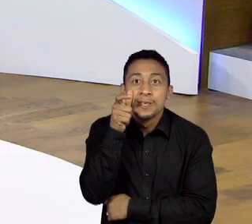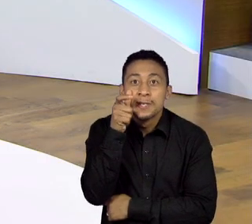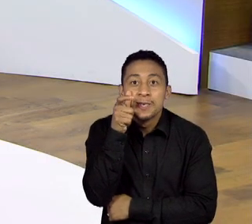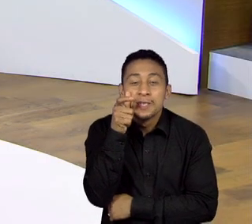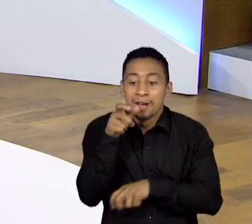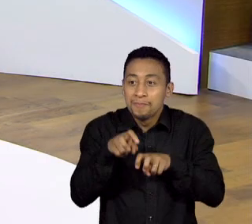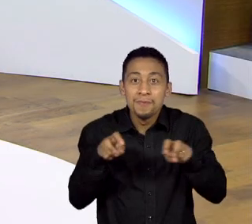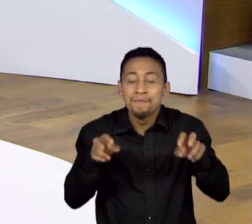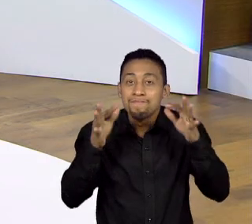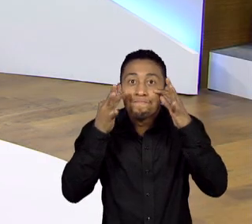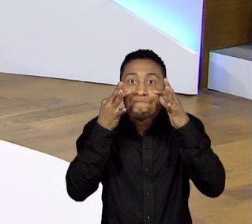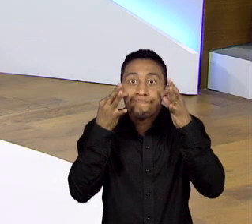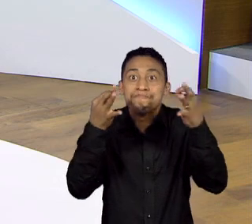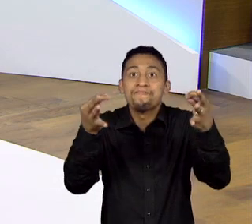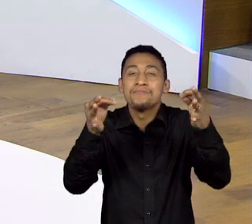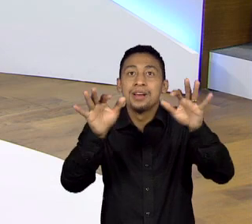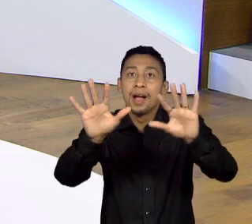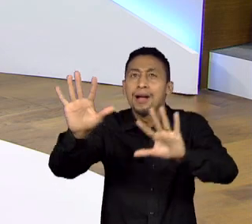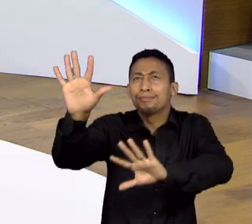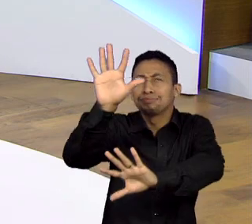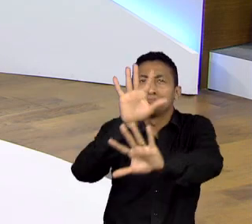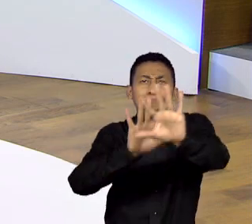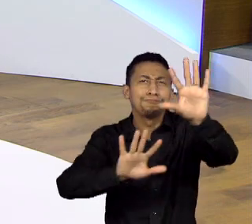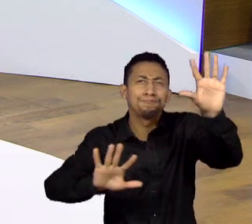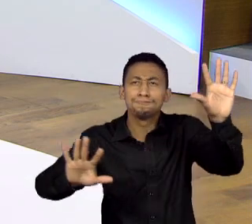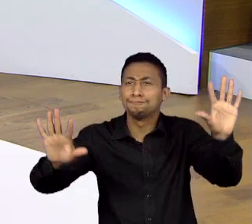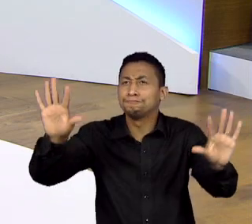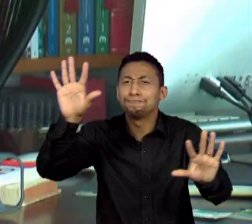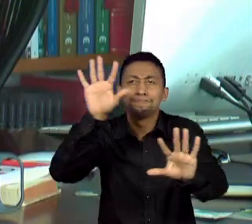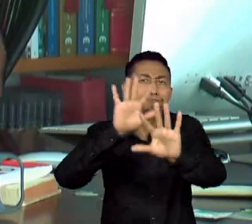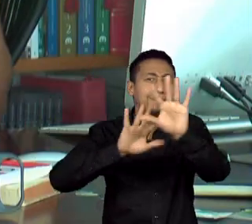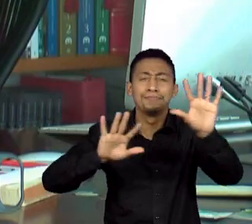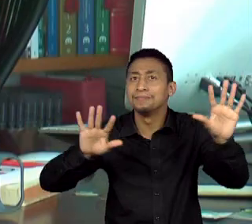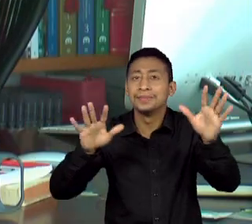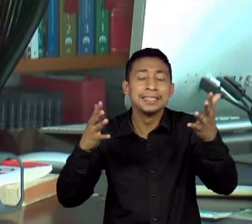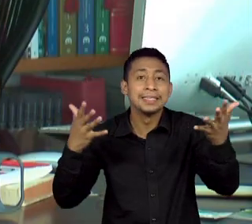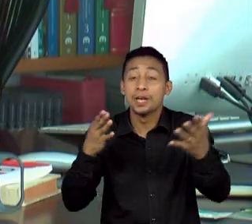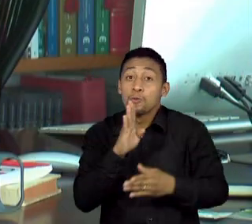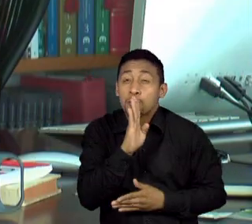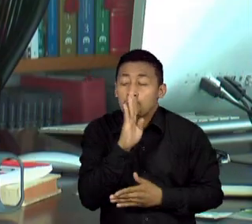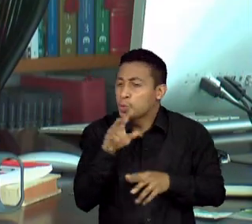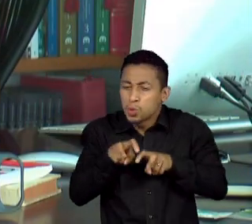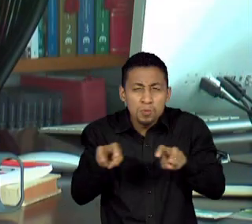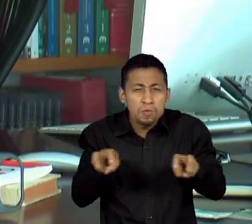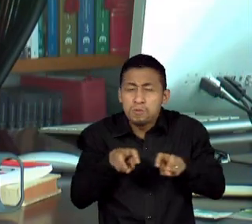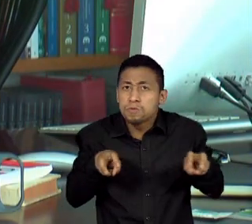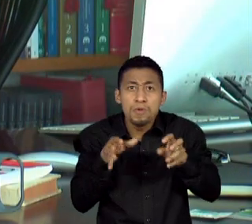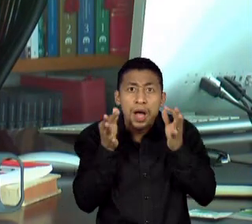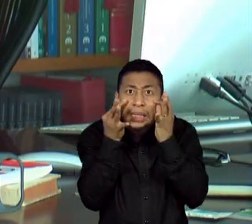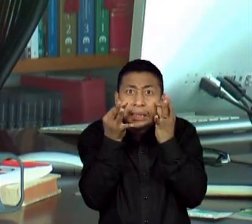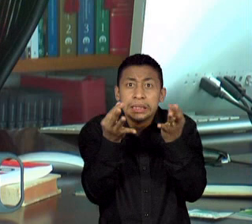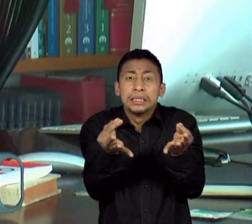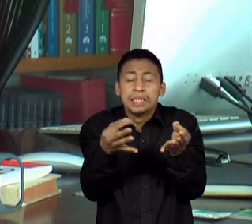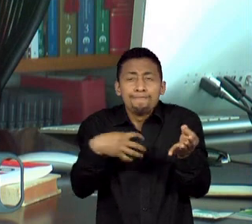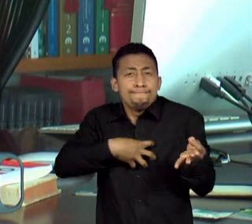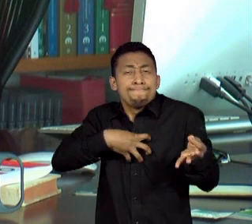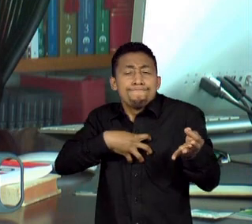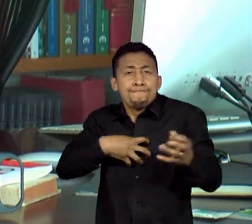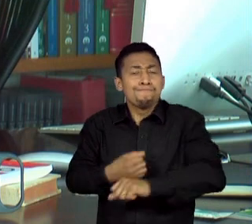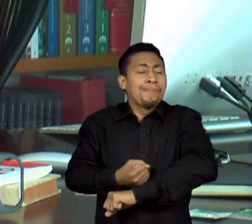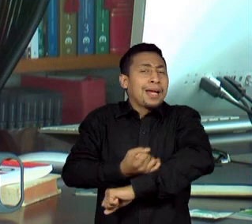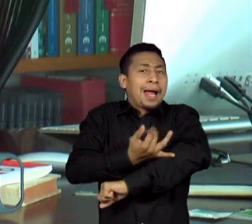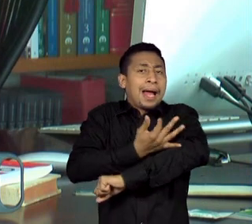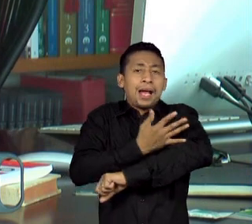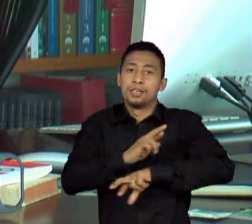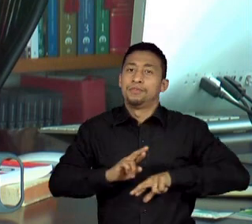que o silêncio, a paisagem, o rosto humano, ou um silêncio mesmo, assim, fala por si, né? A